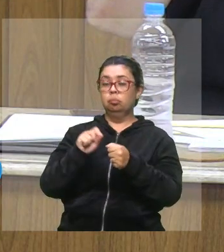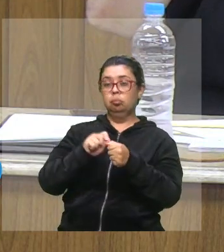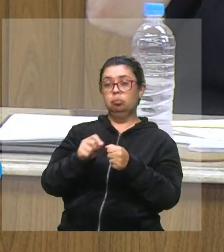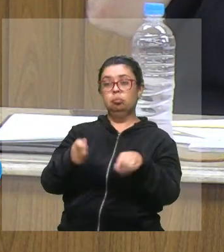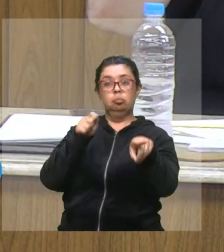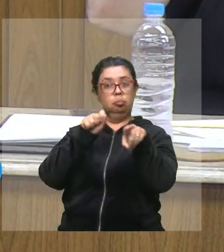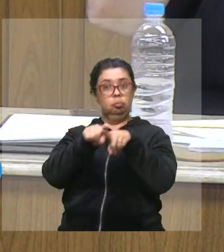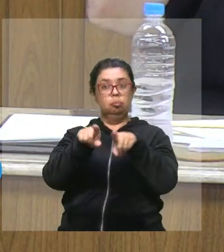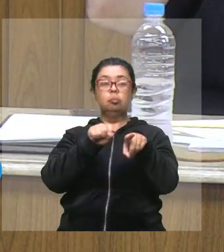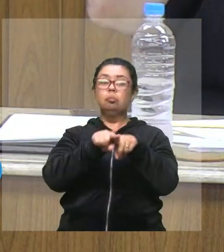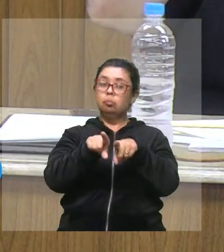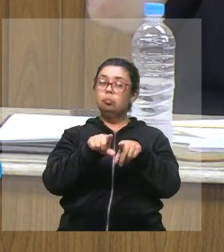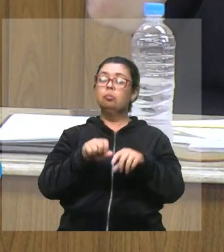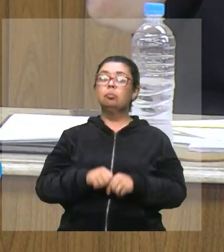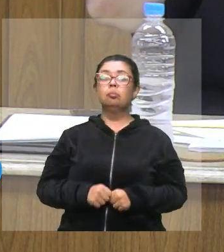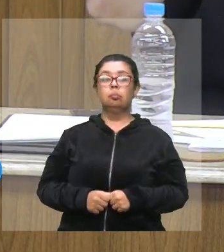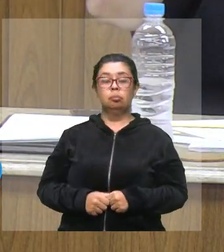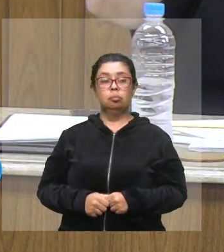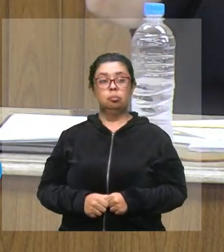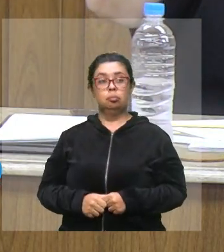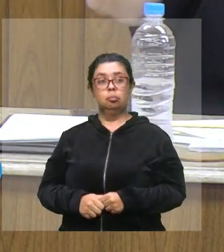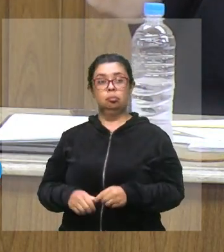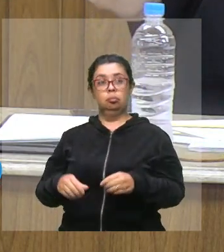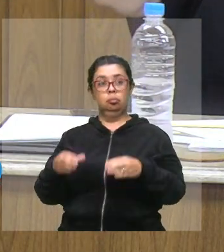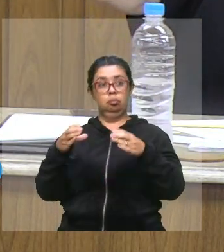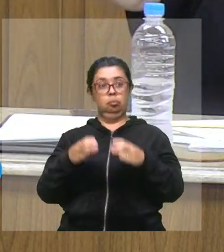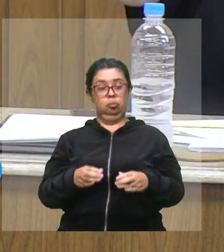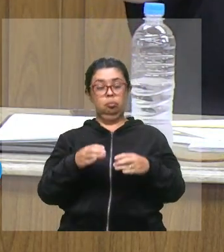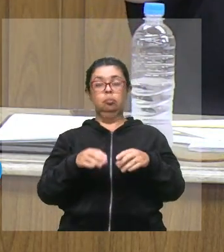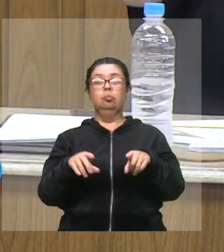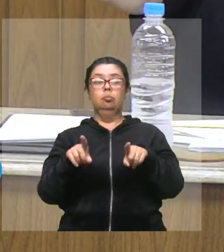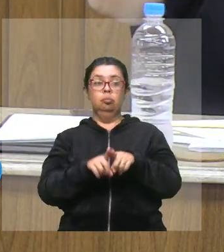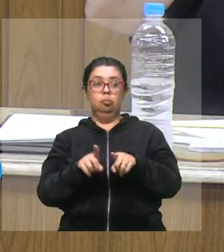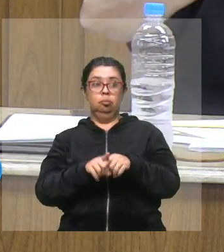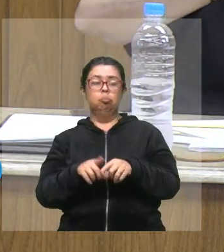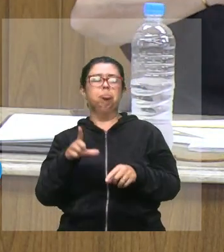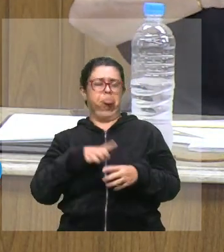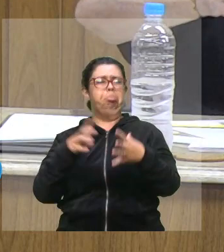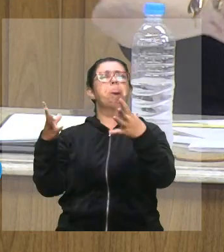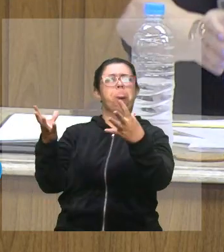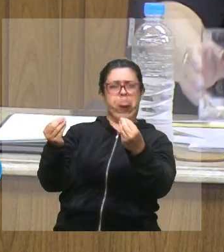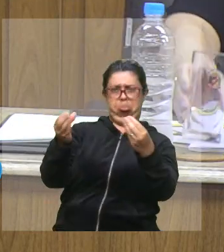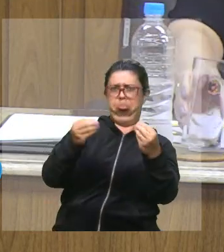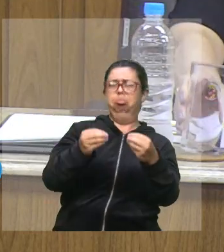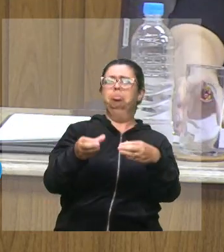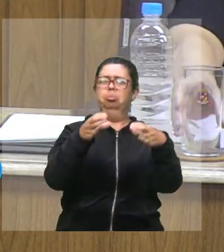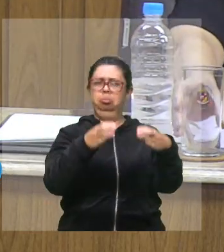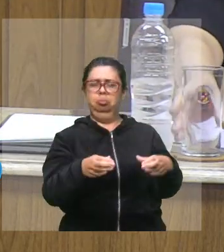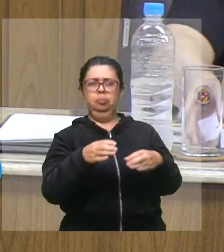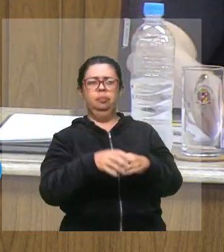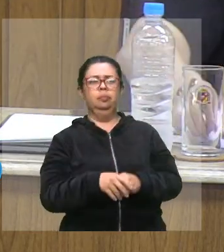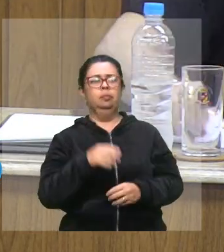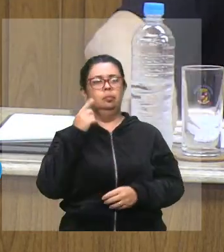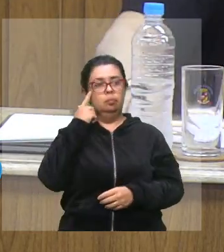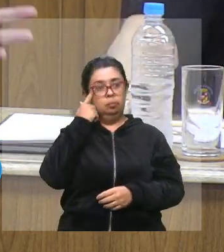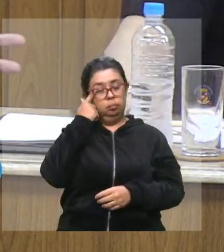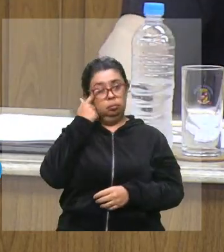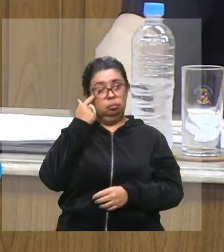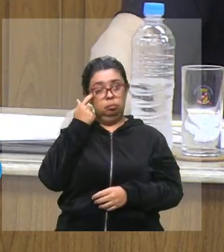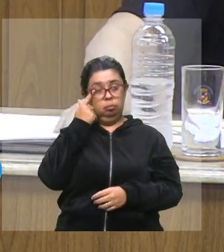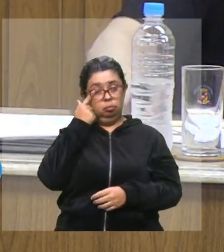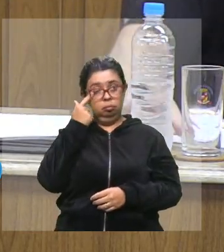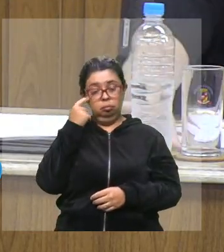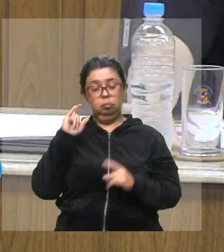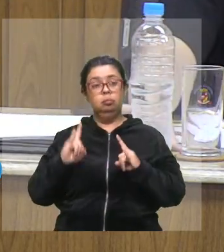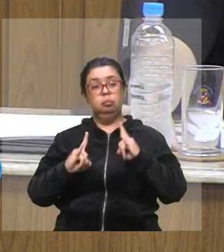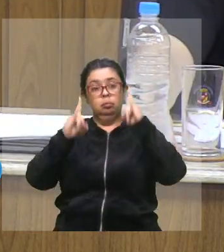casa, alugar um local, assim como a prefeitura já aluga vários outros prédios,